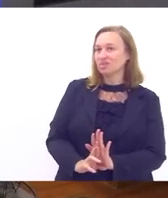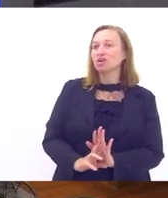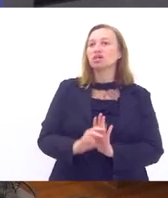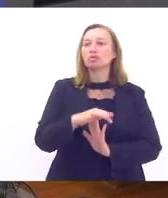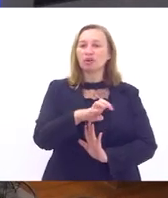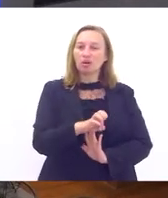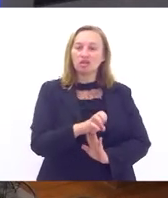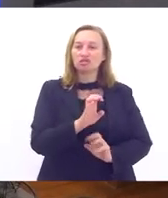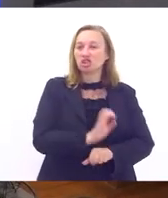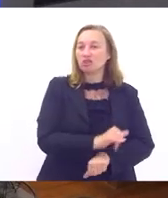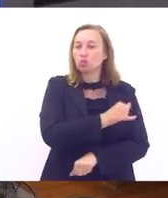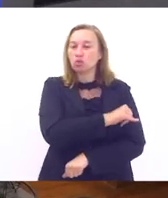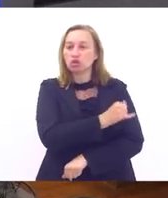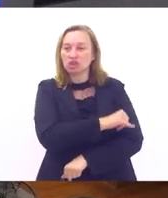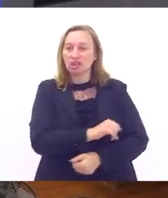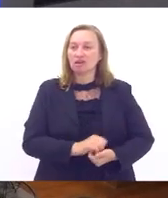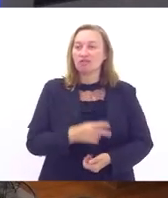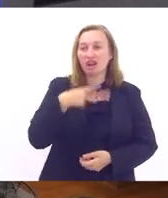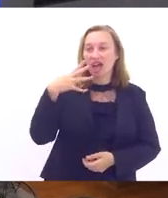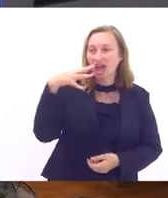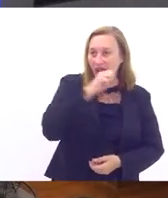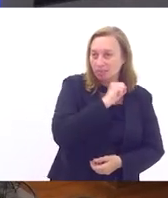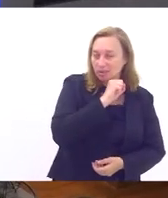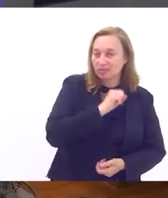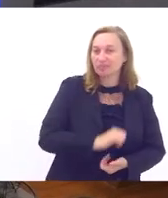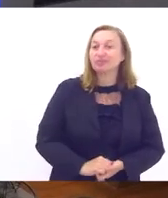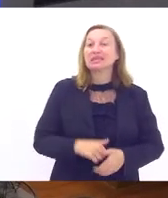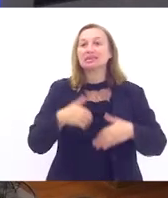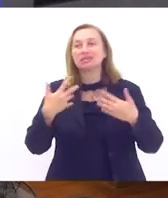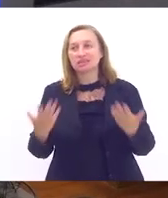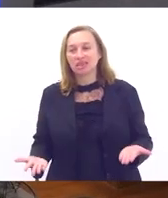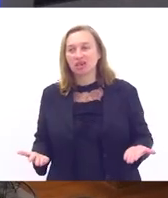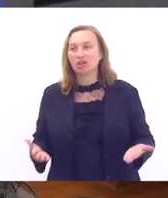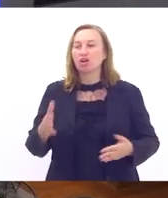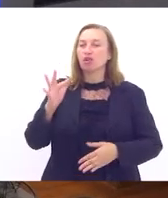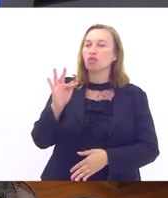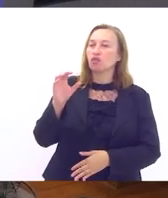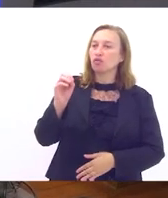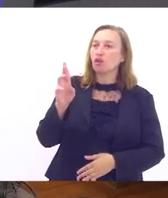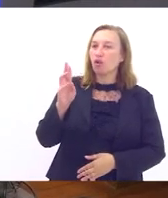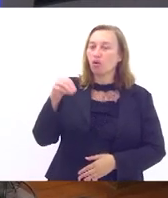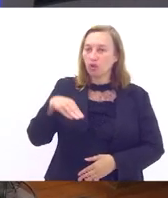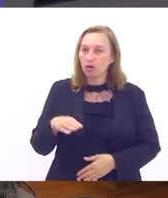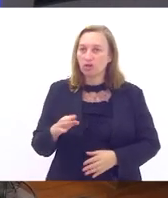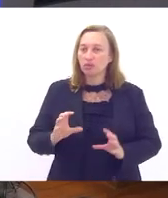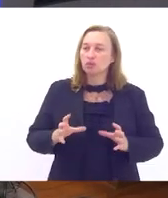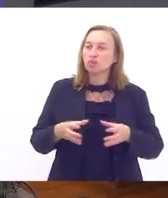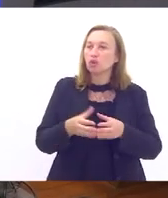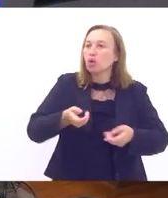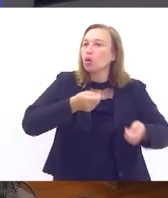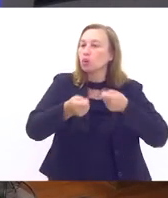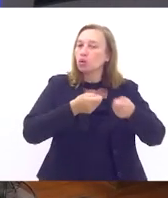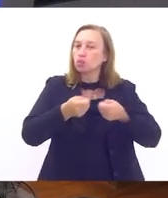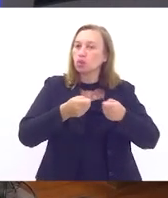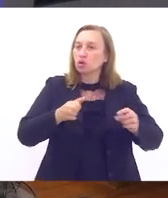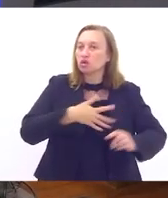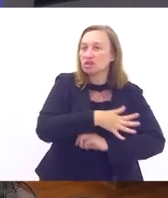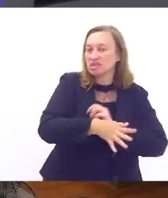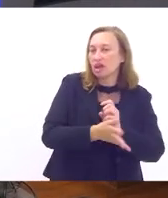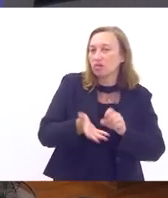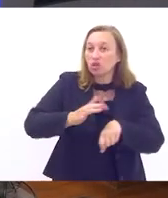Estado do Rio de Janeiro. Vou falar rapidamente, né? Então, o Fórum é uma instância de ativismo e controle social em